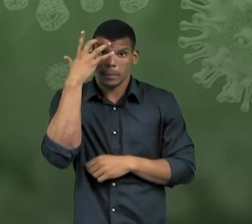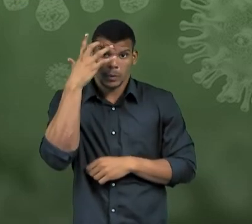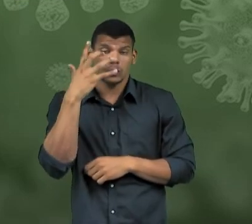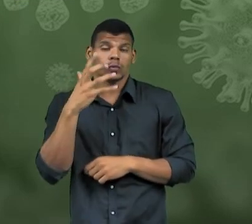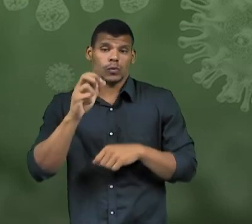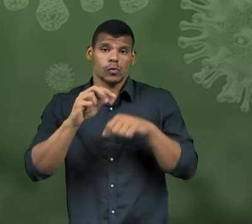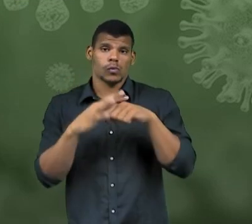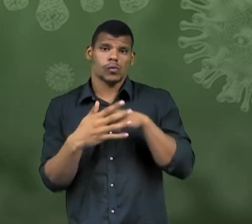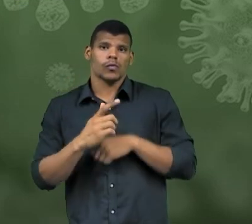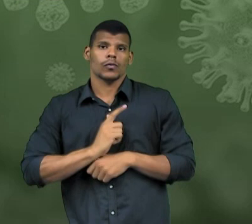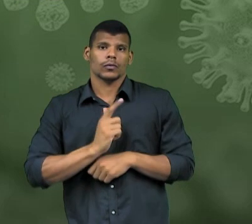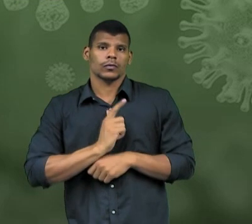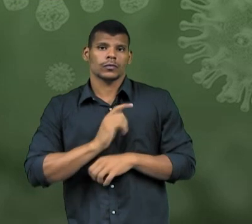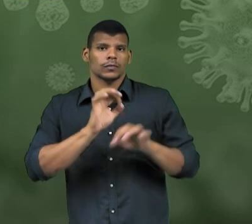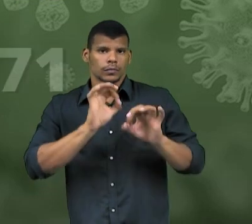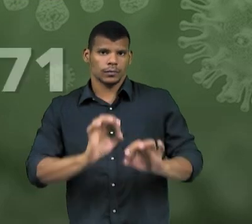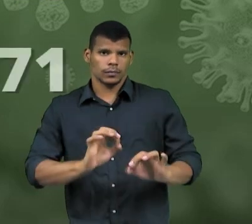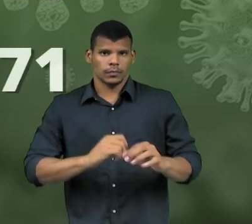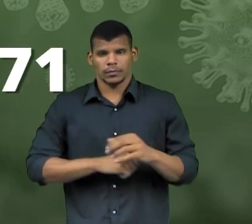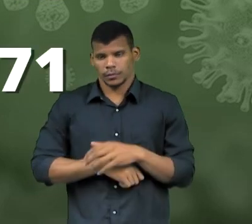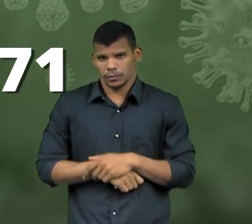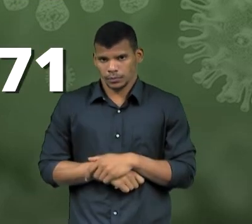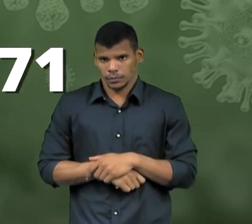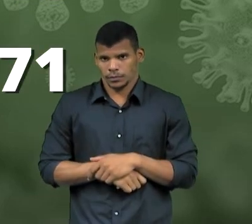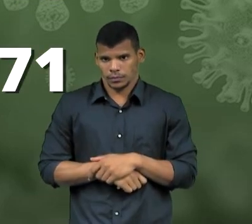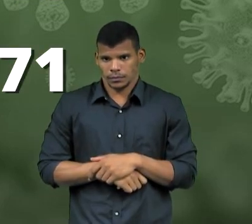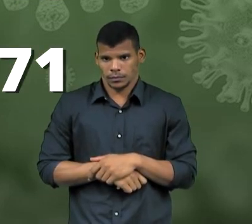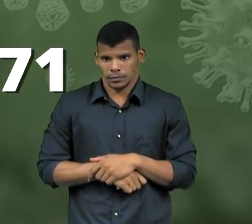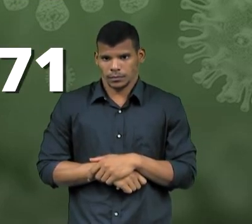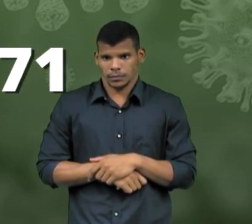1.240.113 casos confirmados no estado e